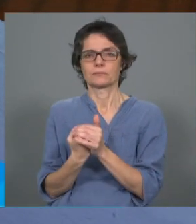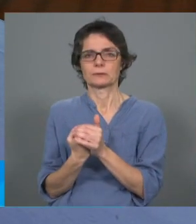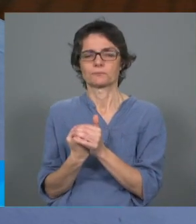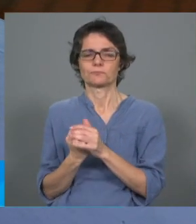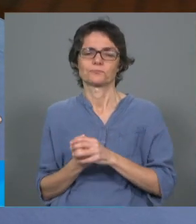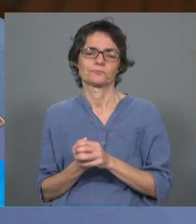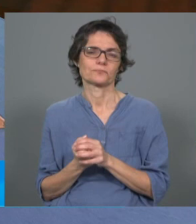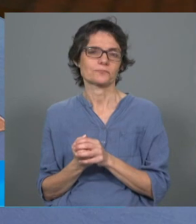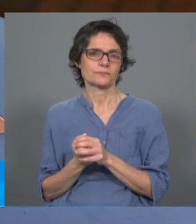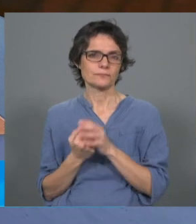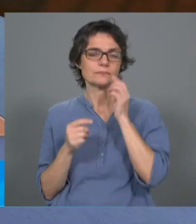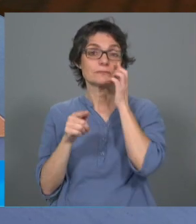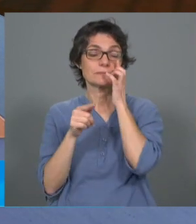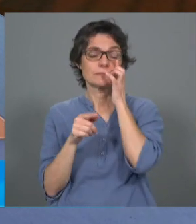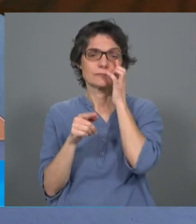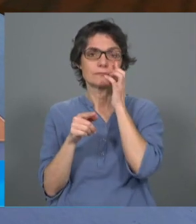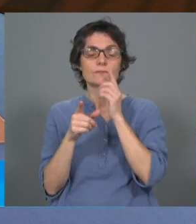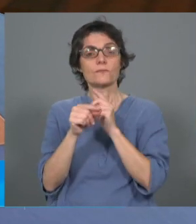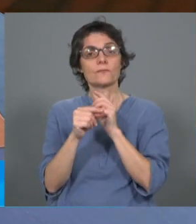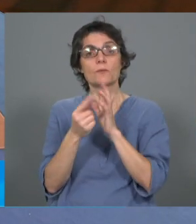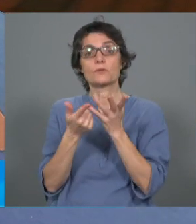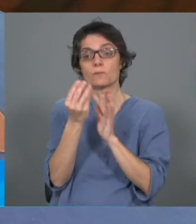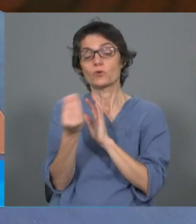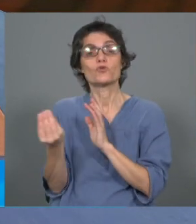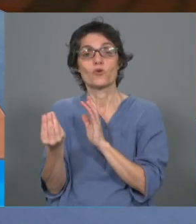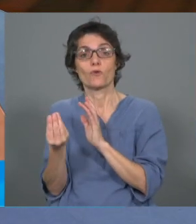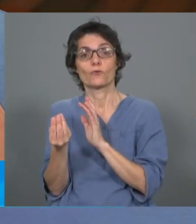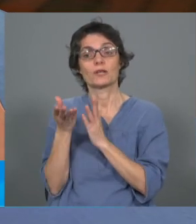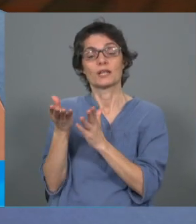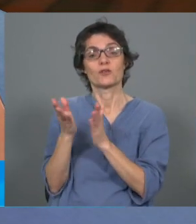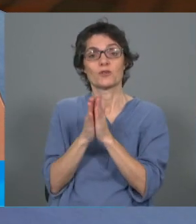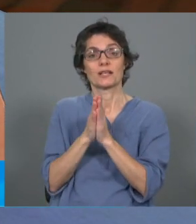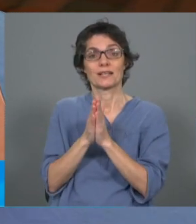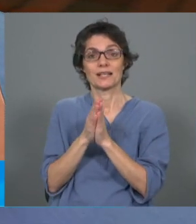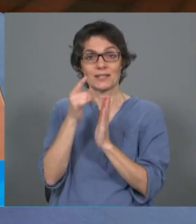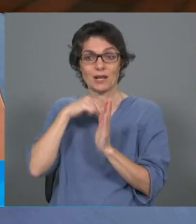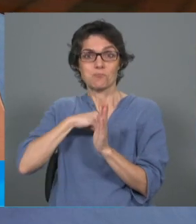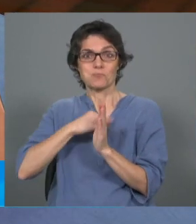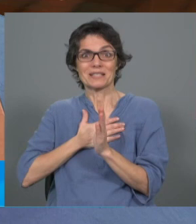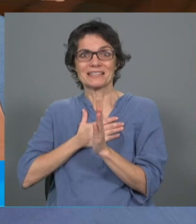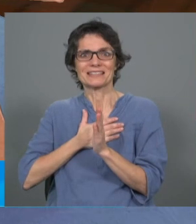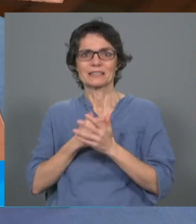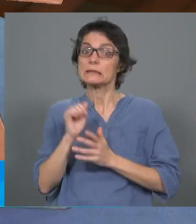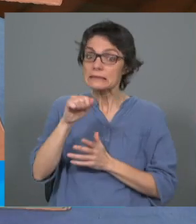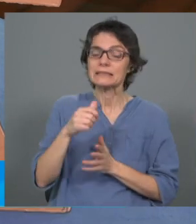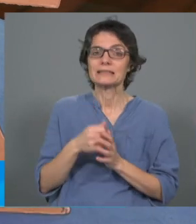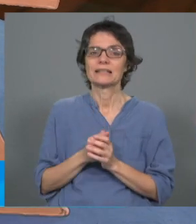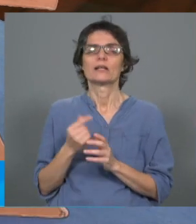percepção muito particular pelo serviço que prestam na Igreja desta realidade. Não é? Exatamente, porque